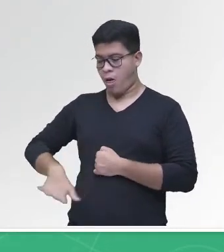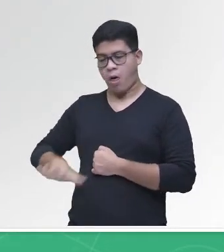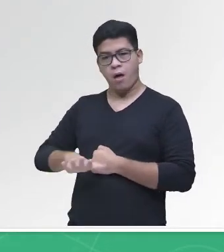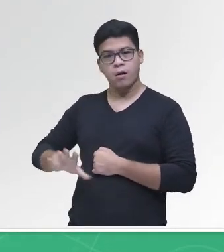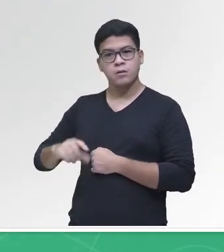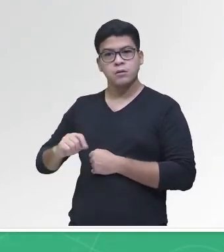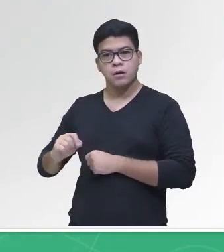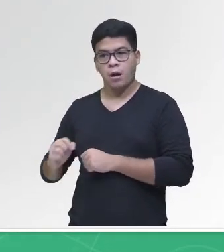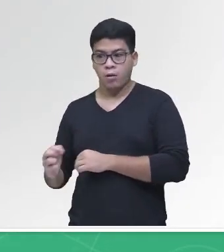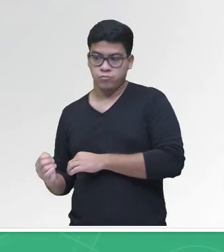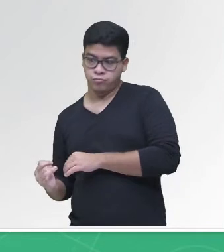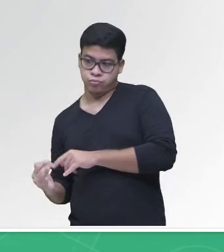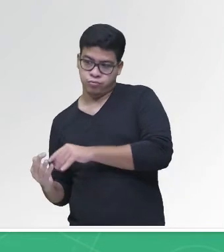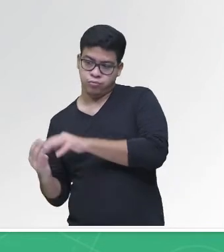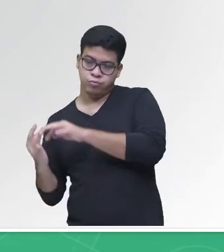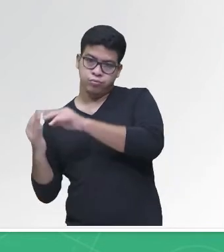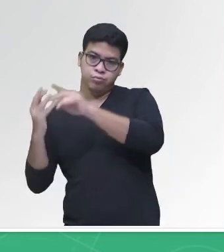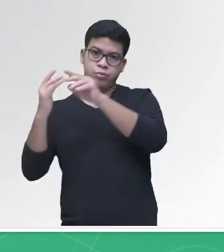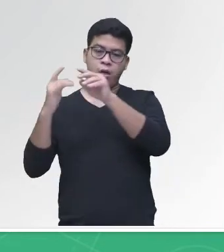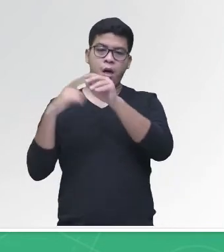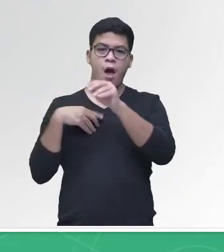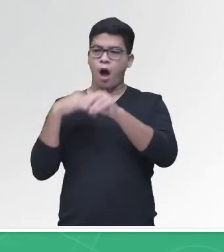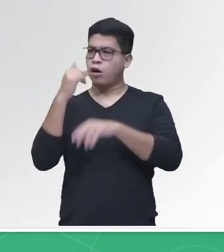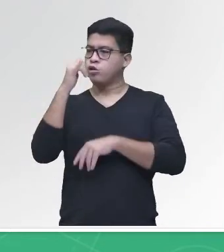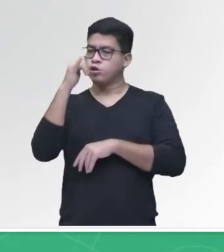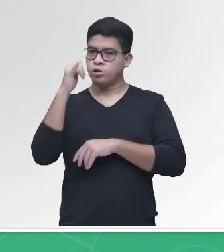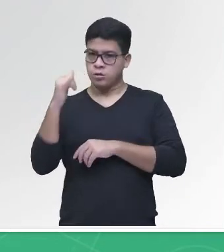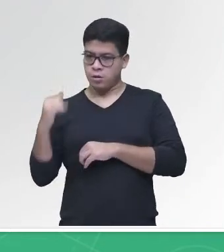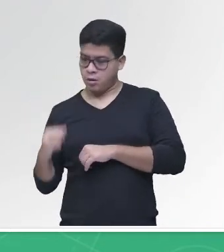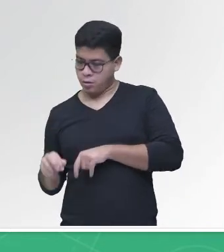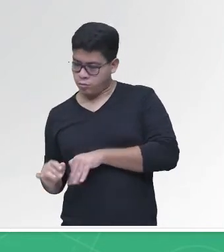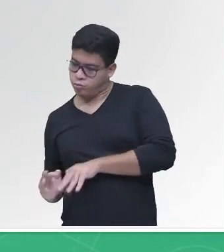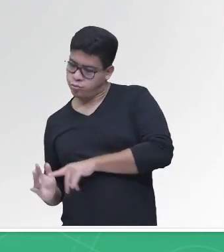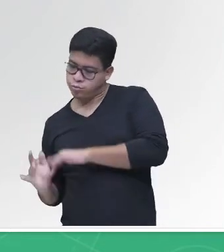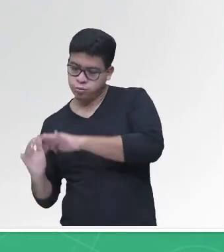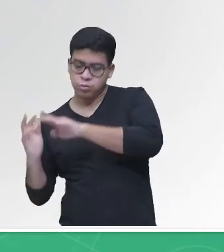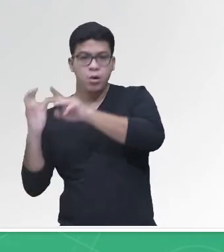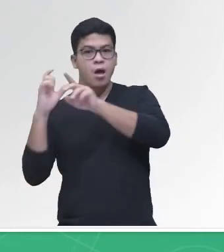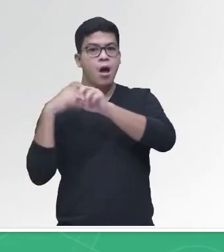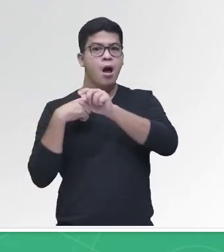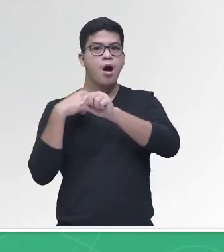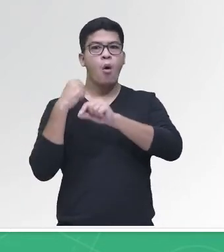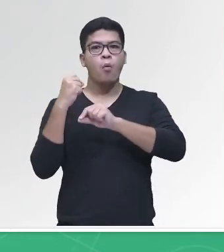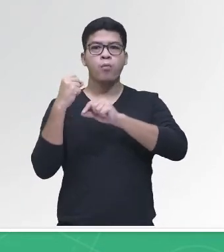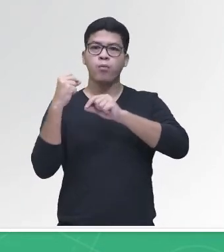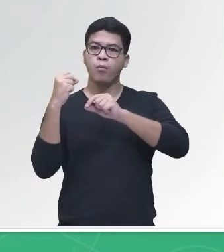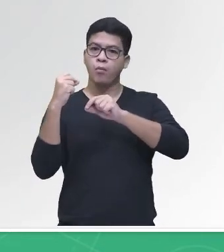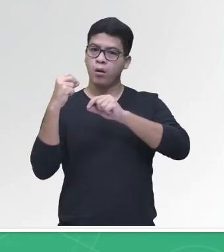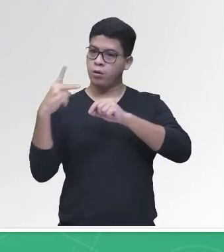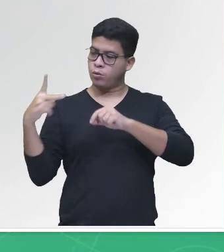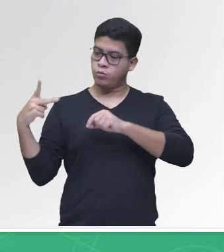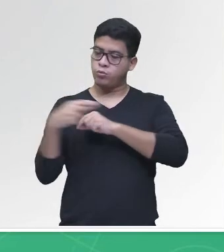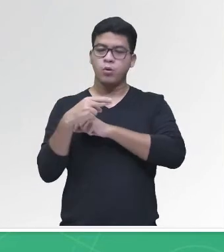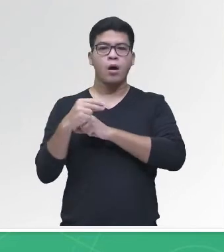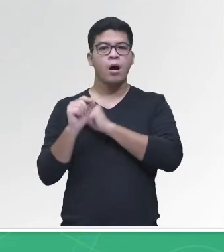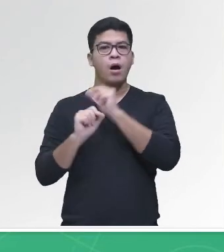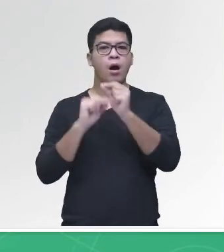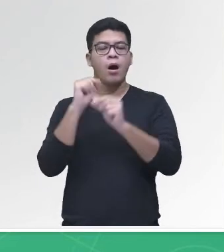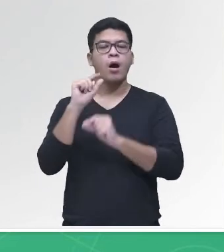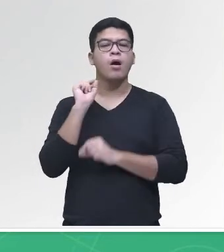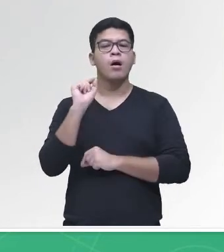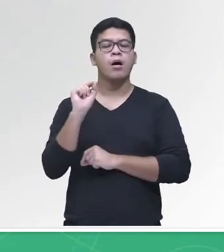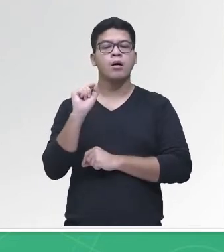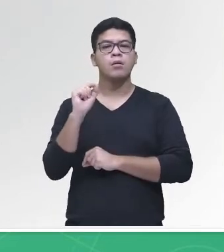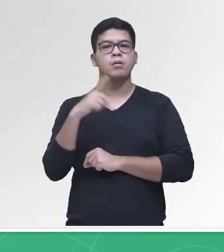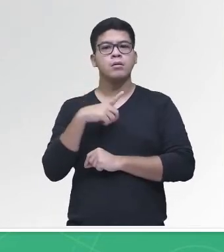os elétrons e eles ficarão aqui, ó, depois eu corto. No momento que eu corto, nós vamos ter o quê?